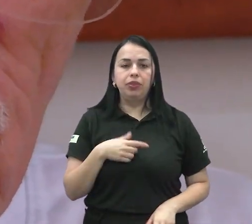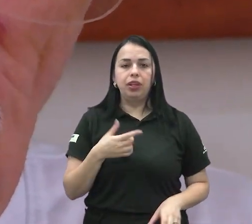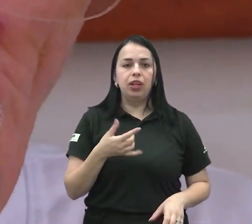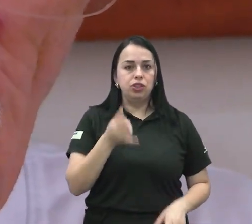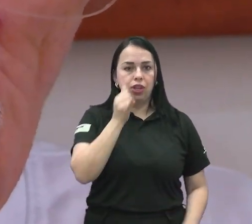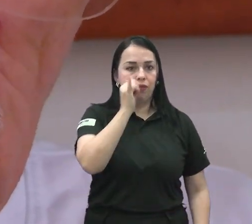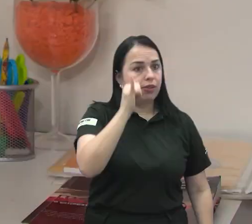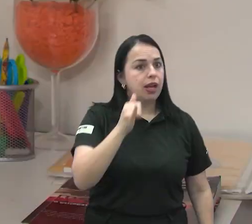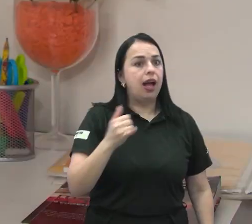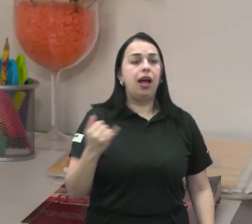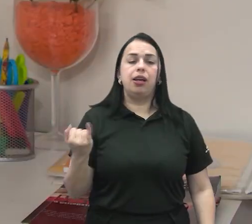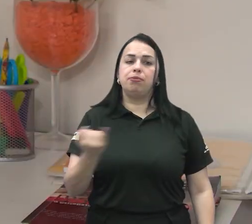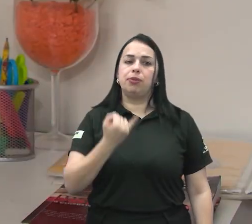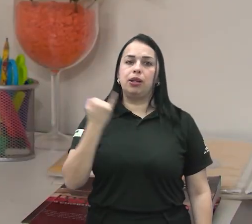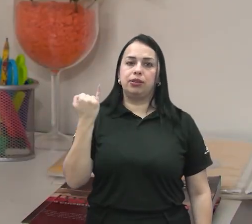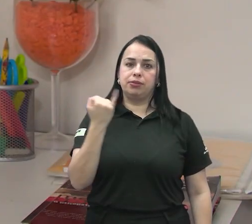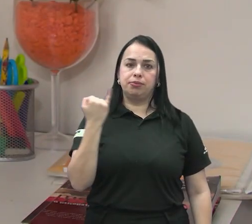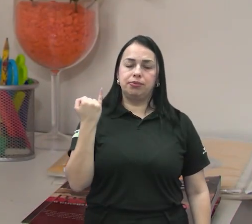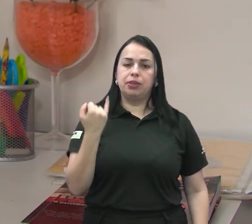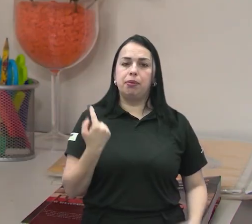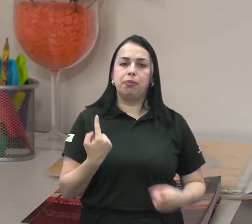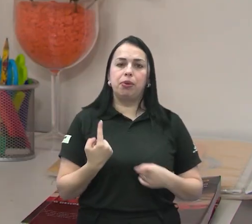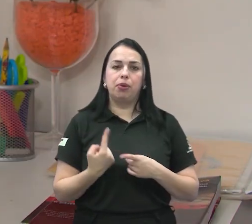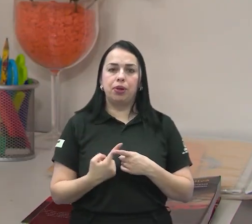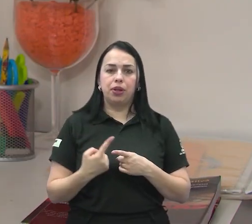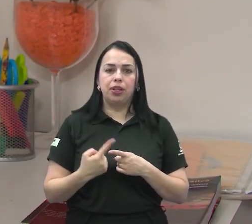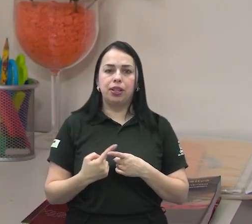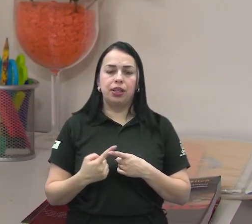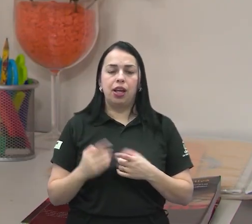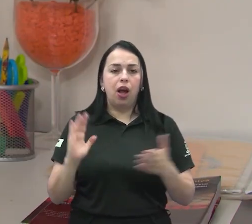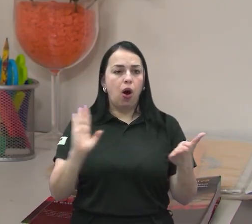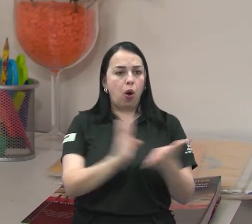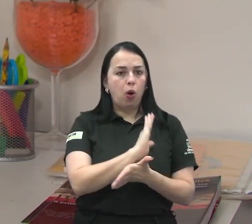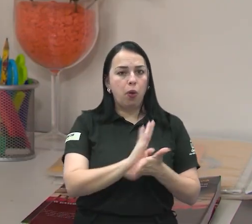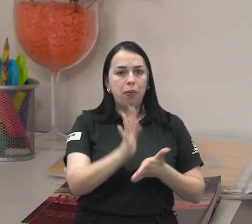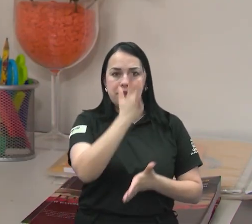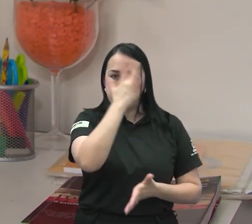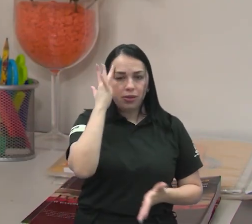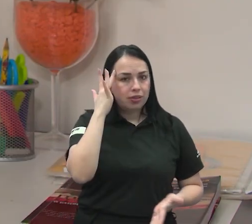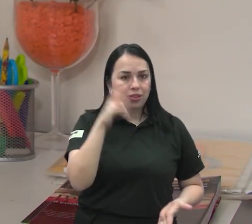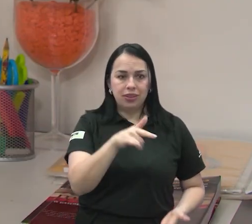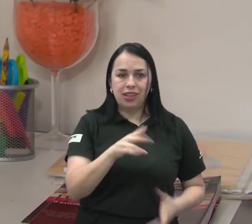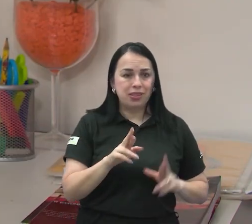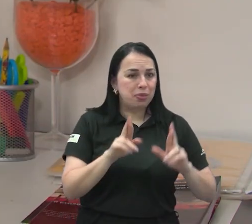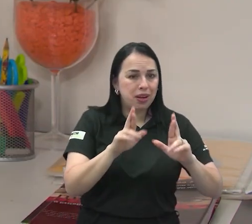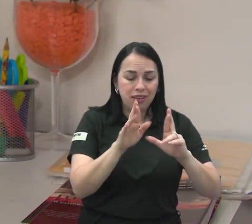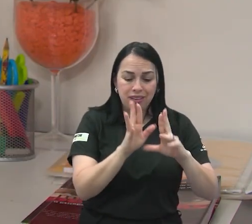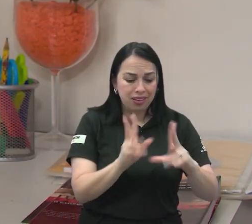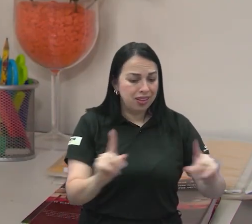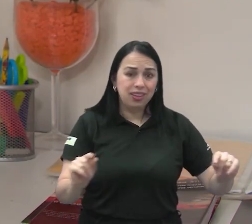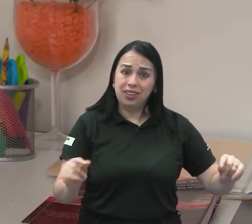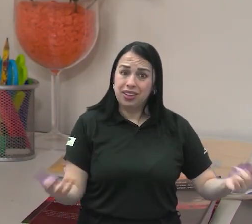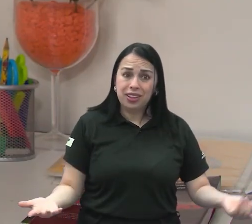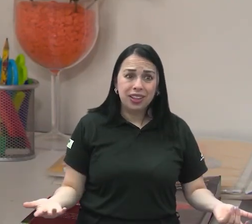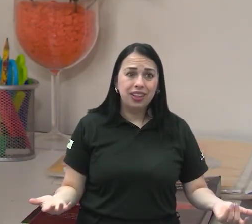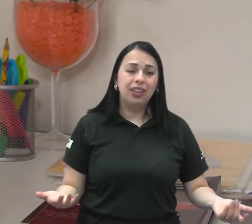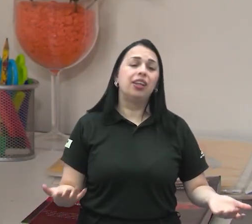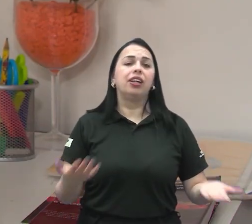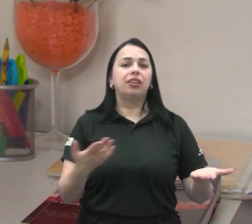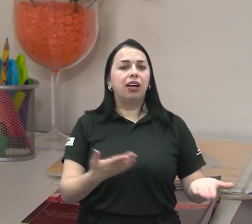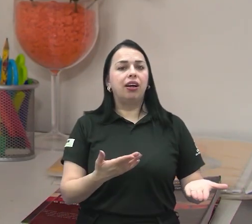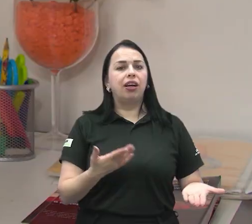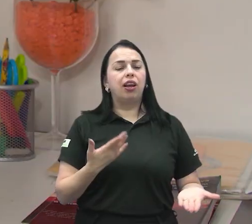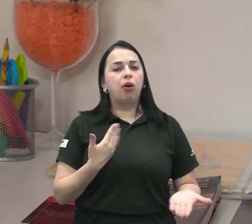tão sensível. A prevenção, ela é muito importante, porque tem muitas pessoas que já